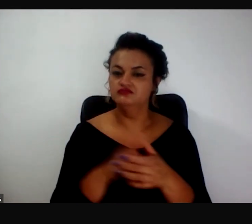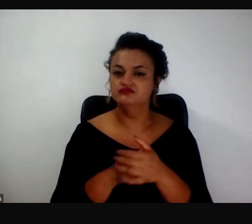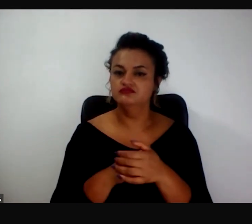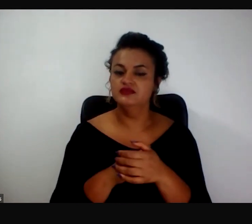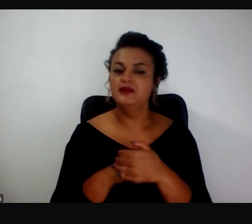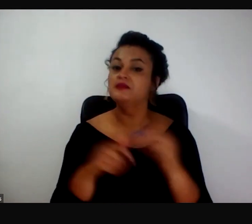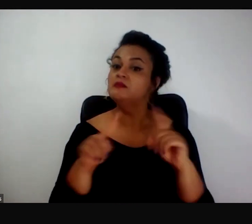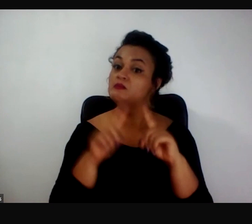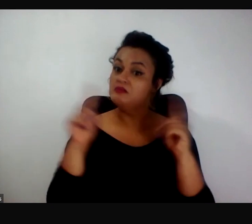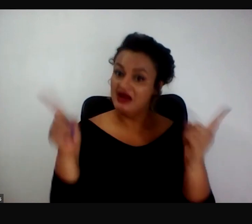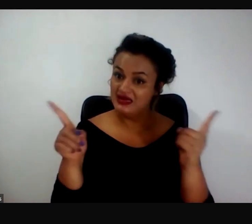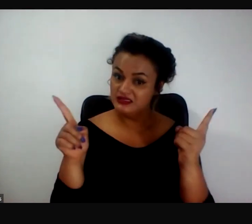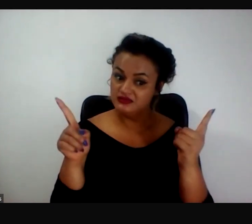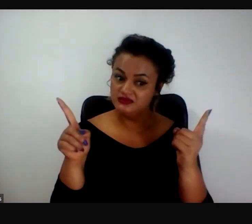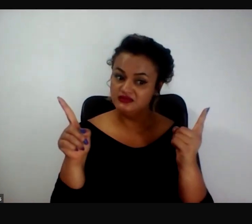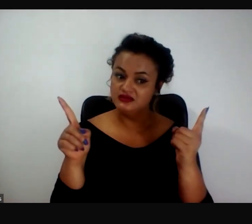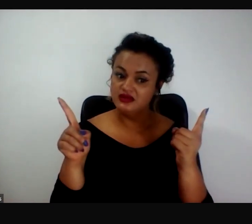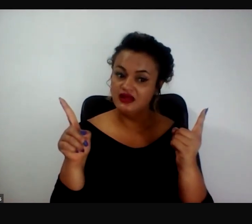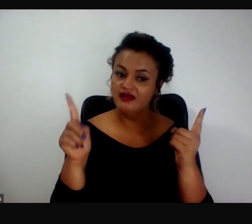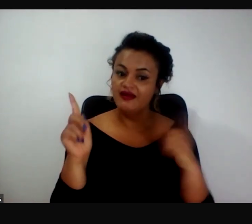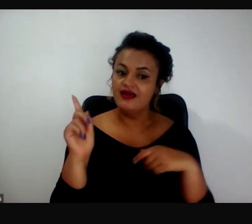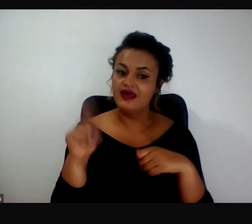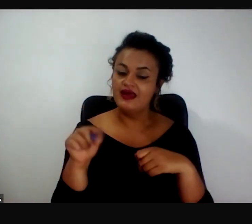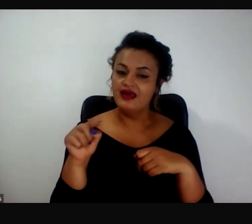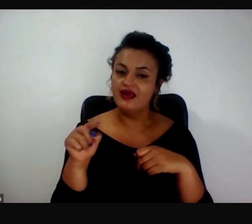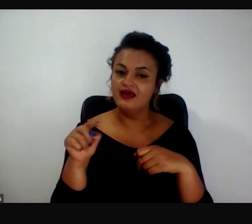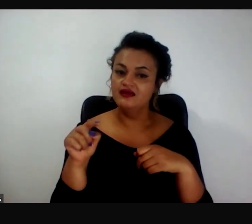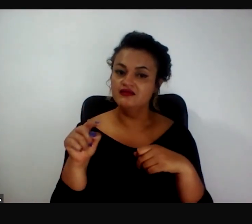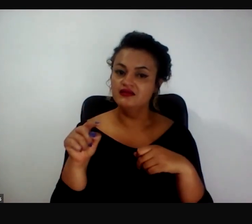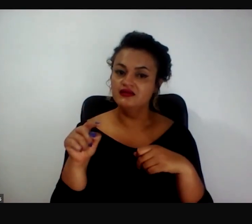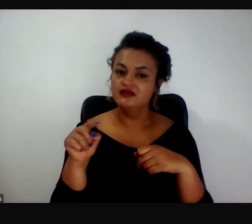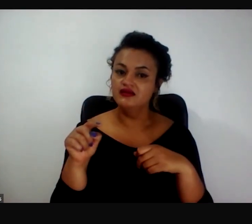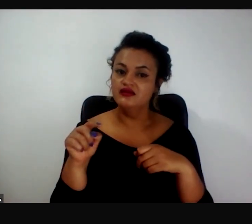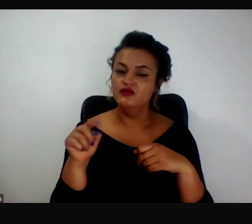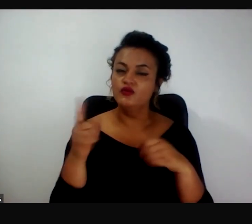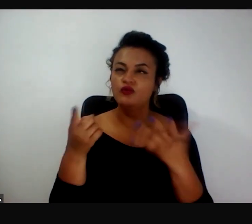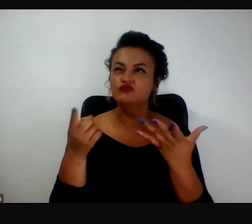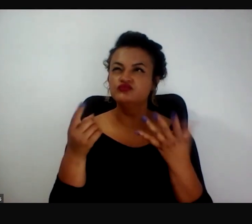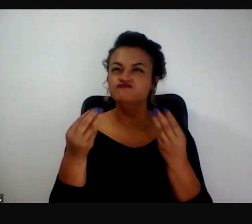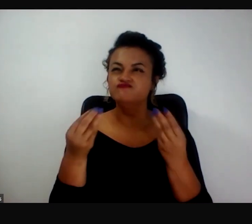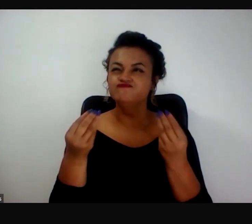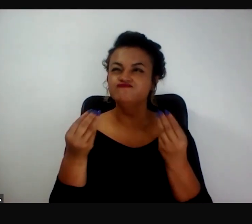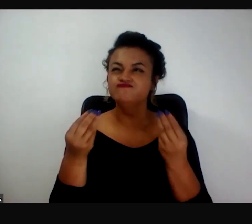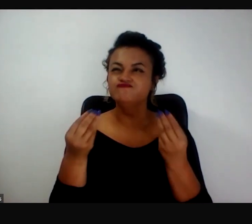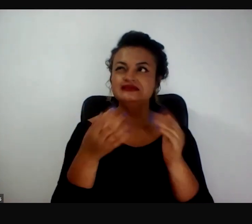mas sim como um critério de subjeção ao